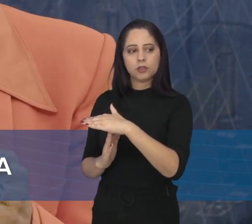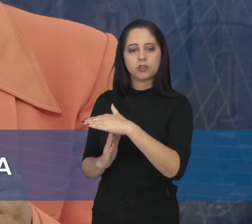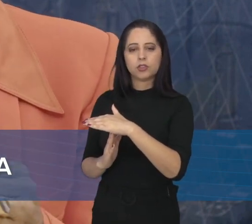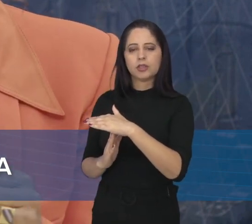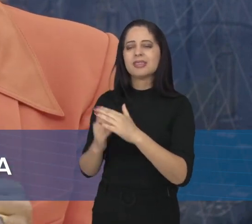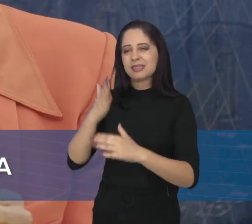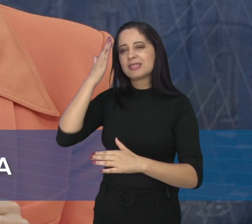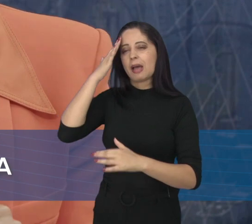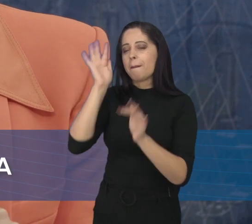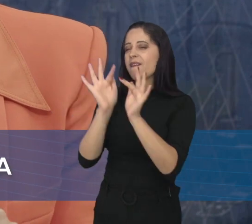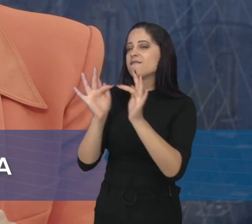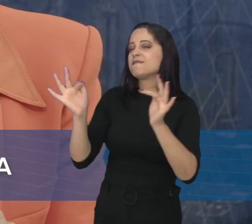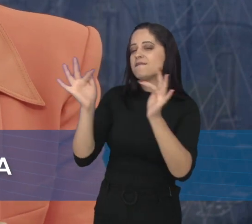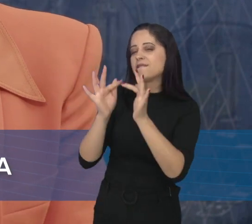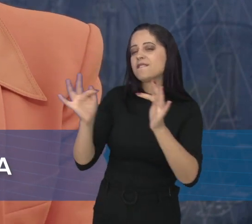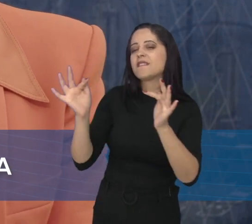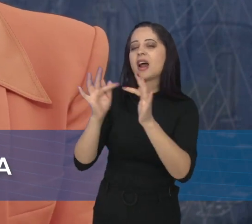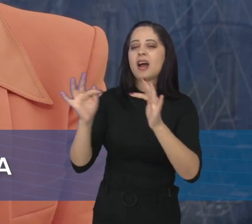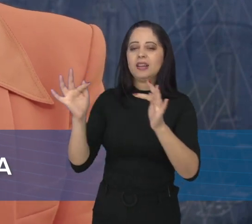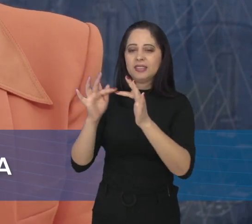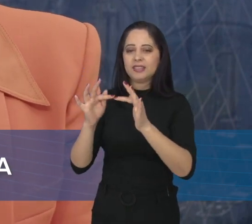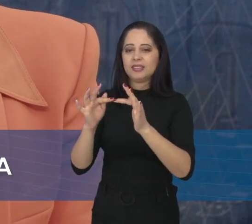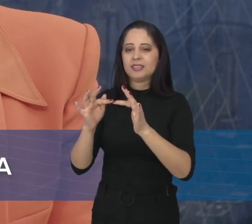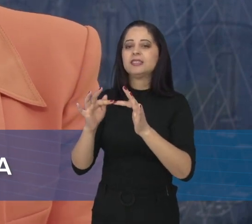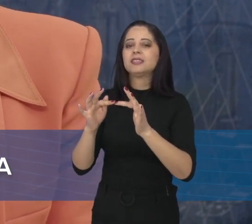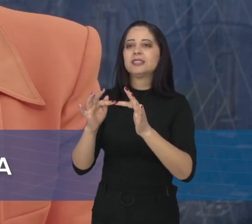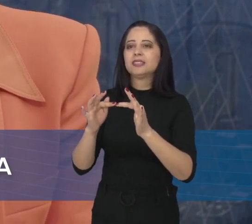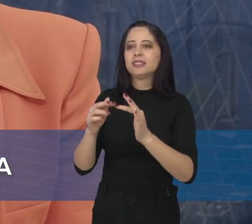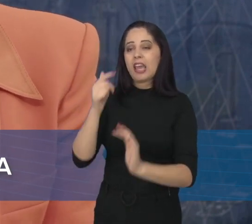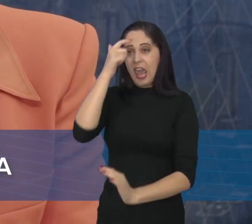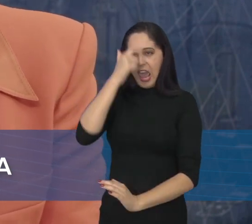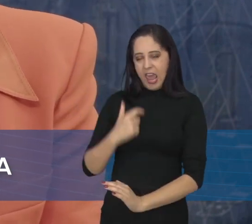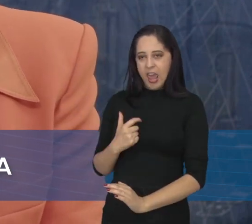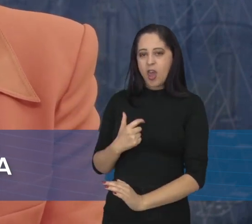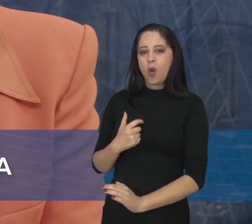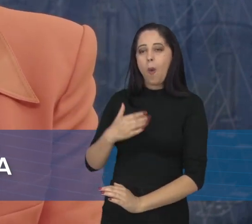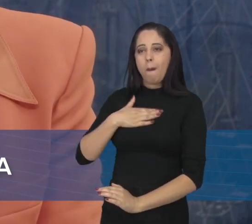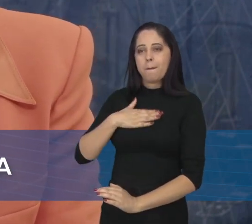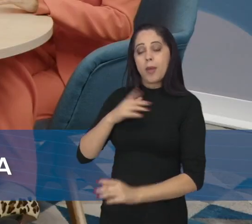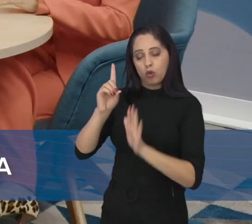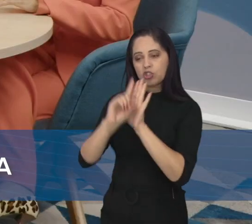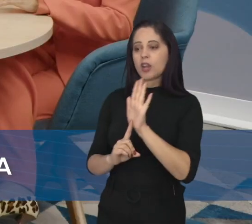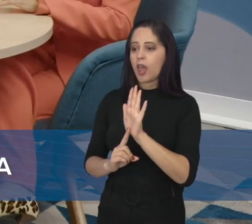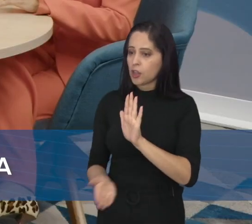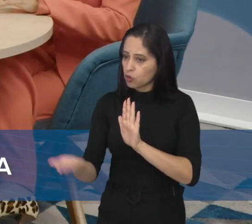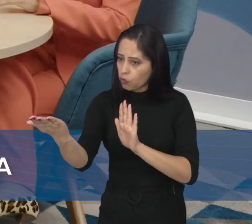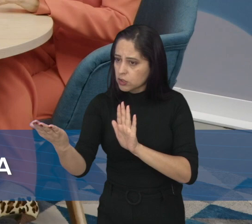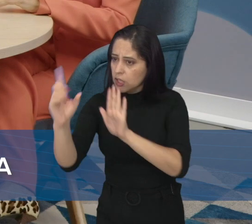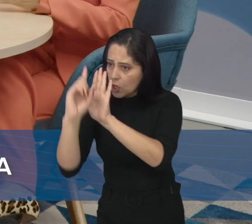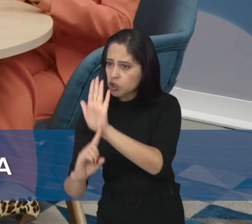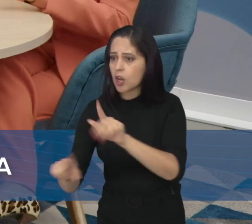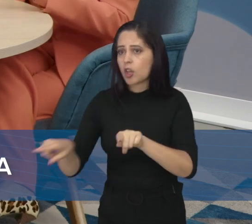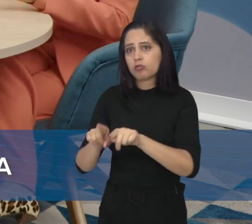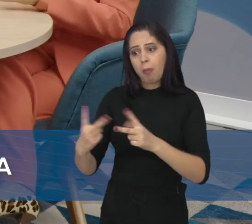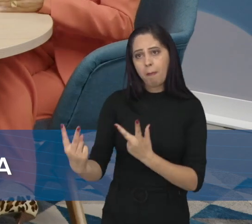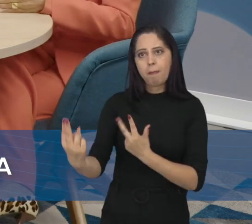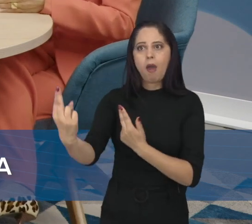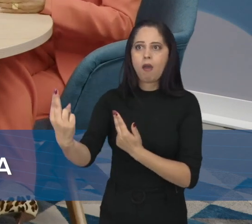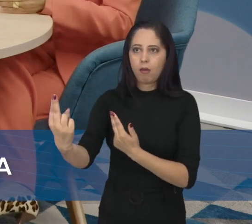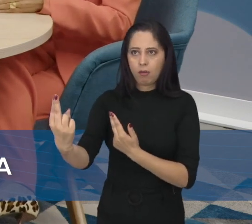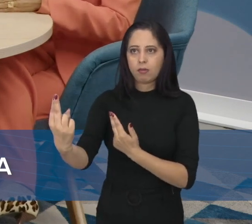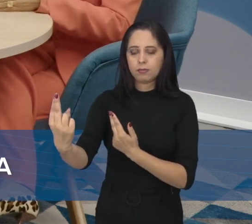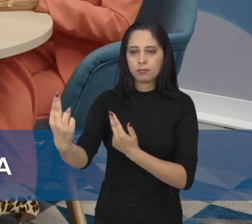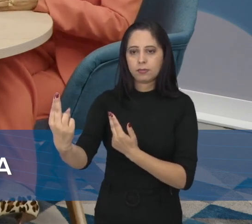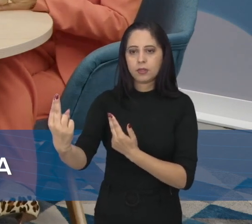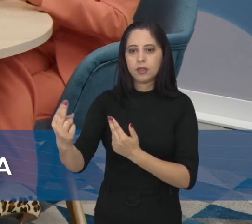famosinha frase tão de senso comum, né? Que o meu lugar termina onde começa o seu. Então, para mim, é uma questão de educação religiosa